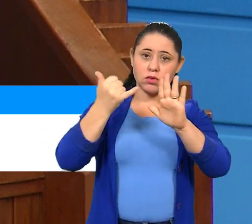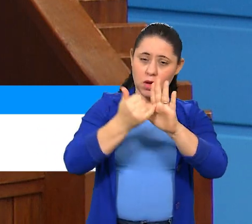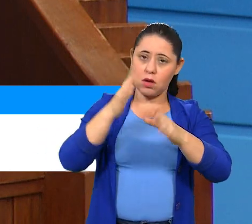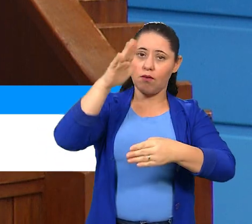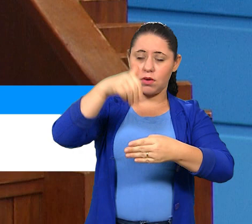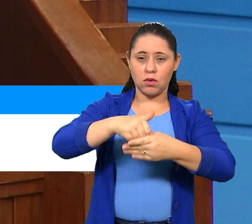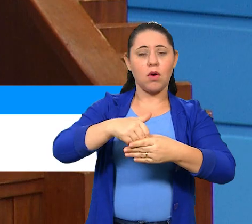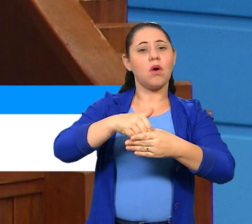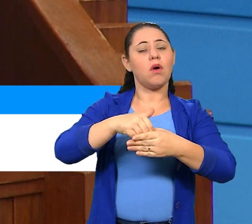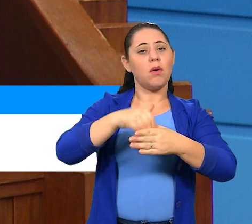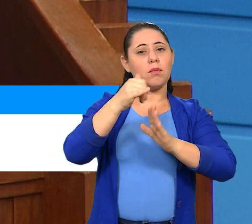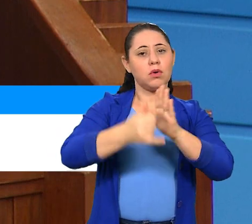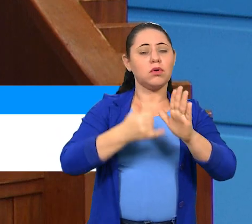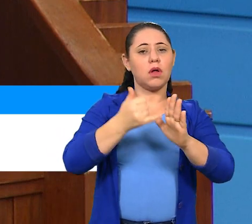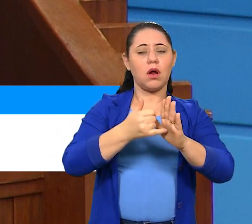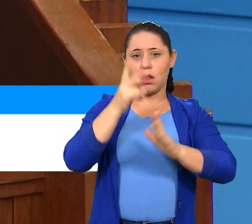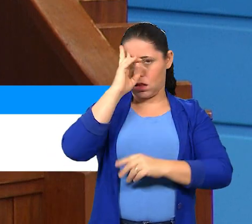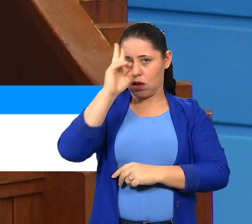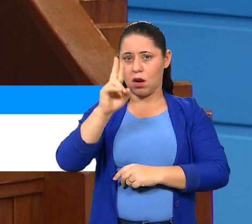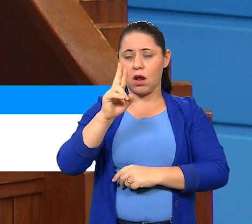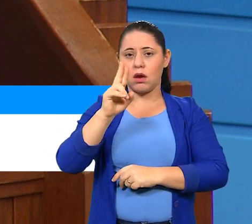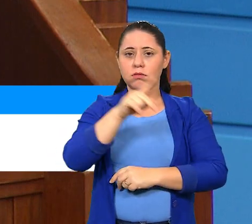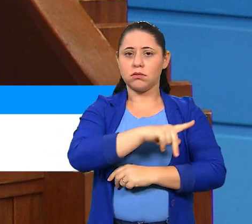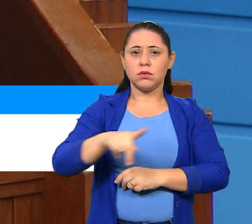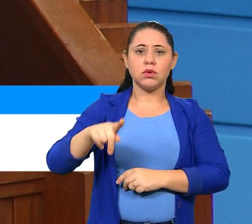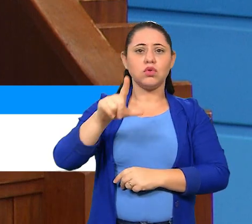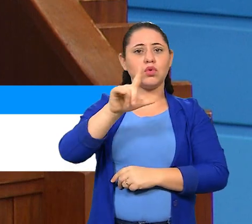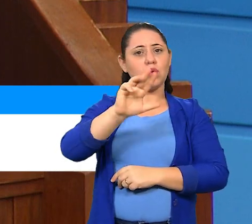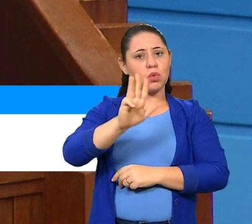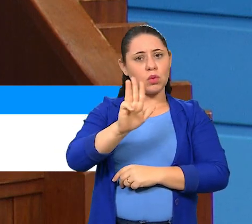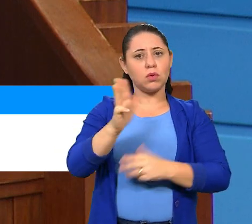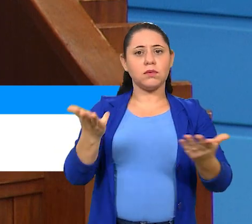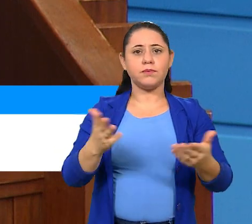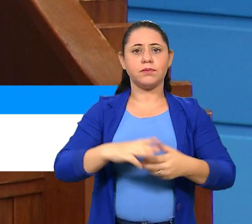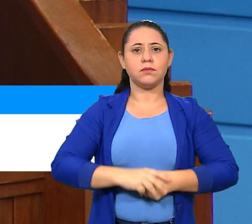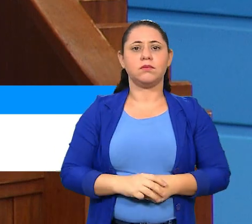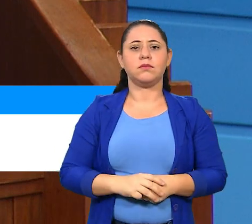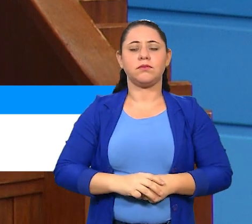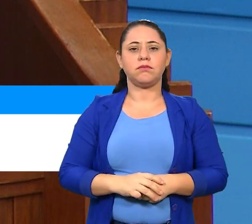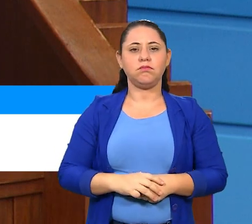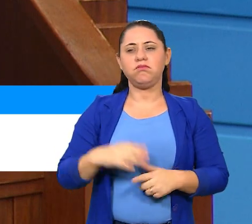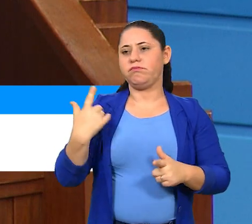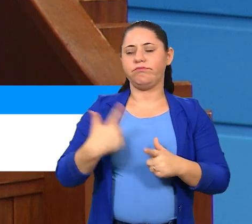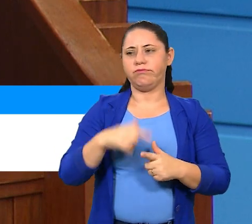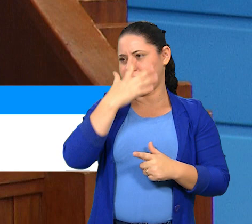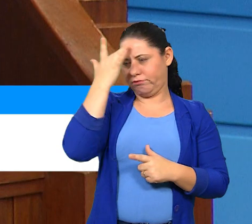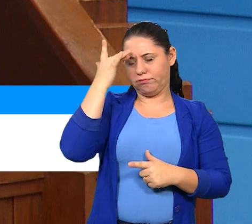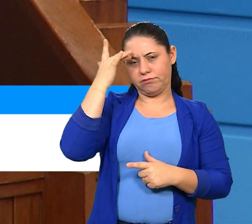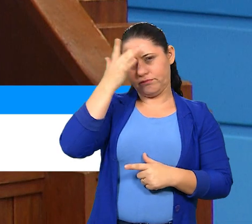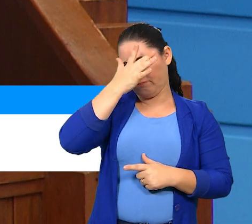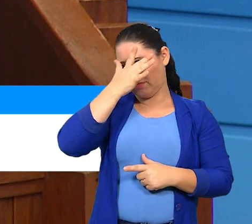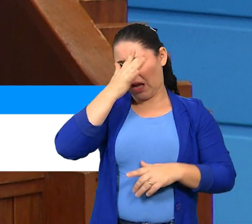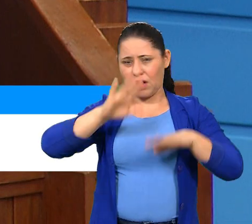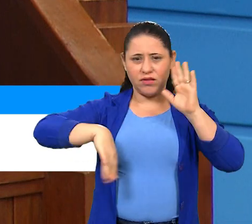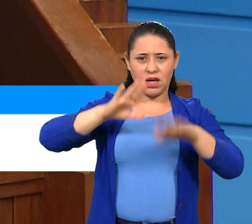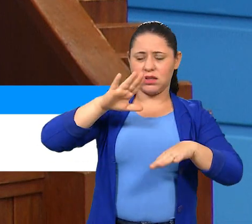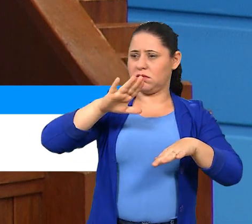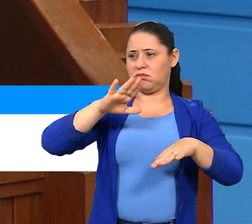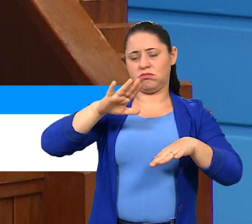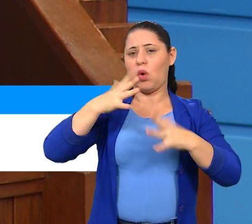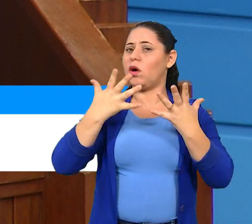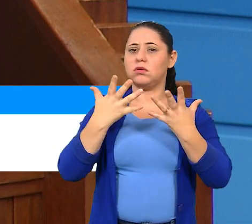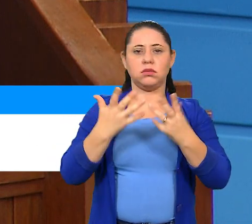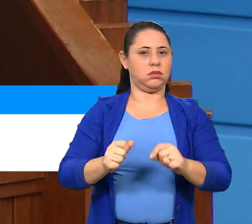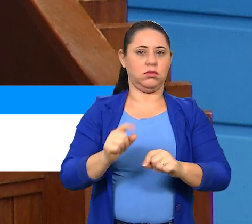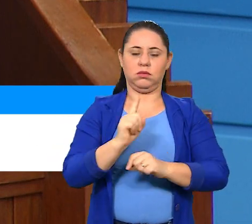o projeto que ganhou as eleições no Brasil foi o projeto liderado pelo presidente Lula é